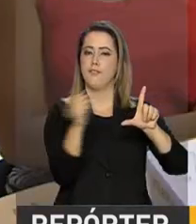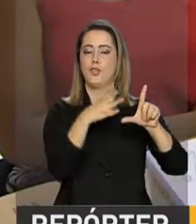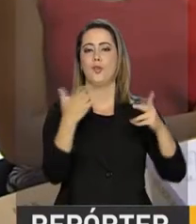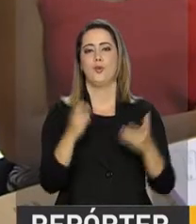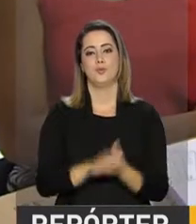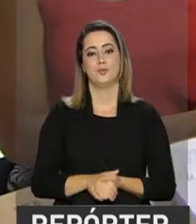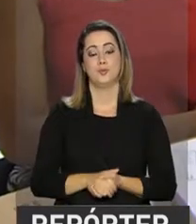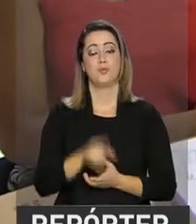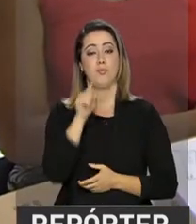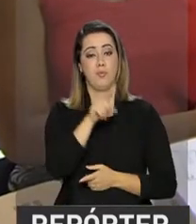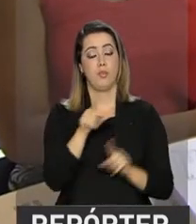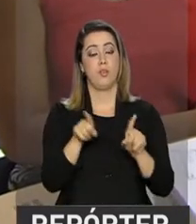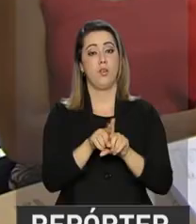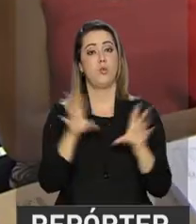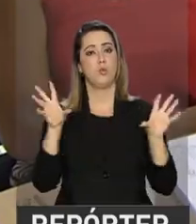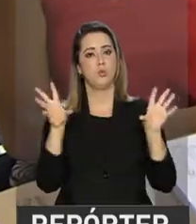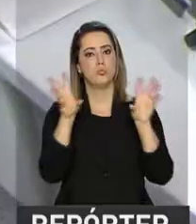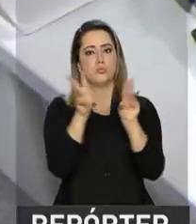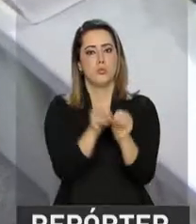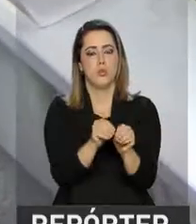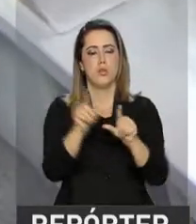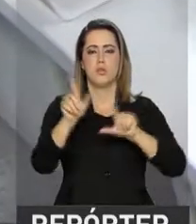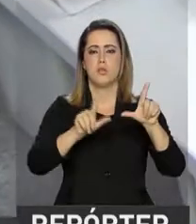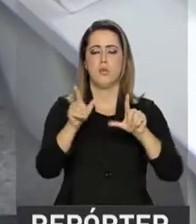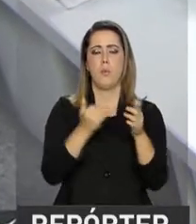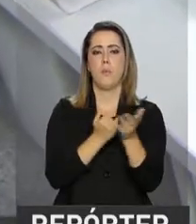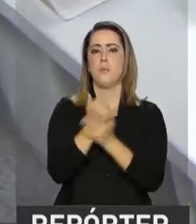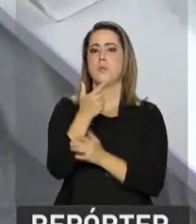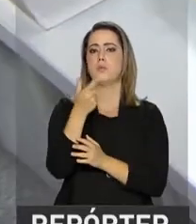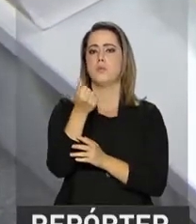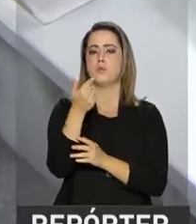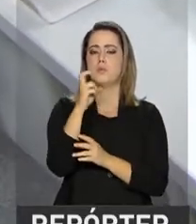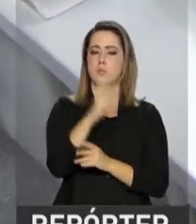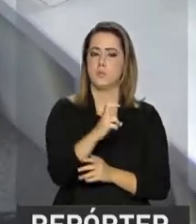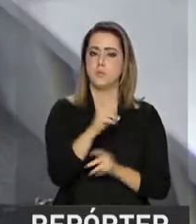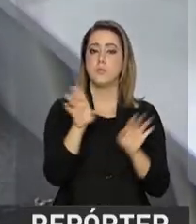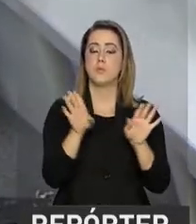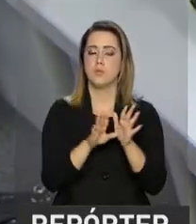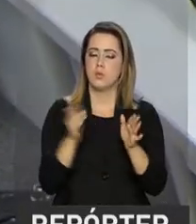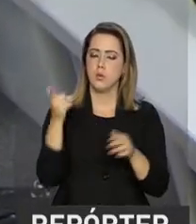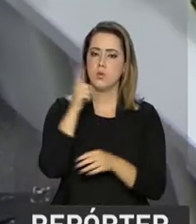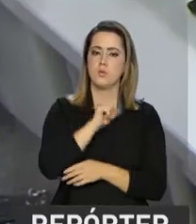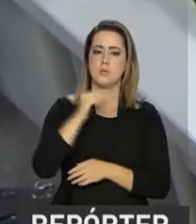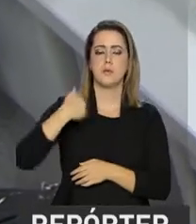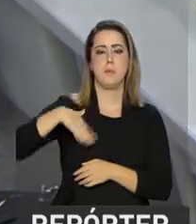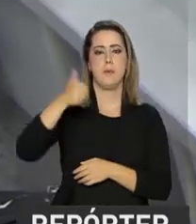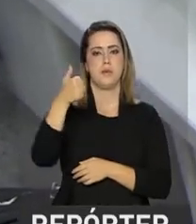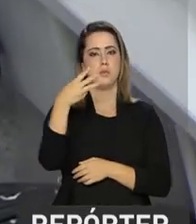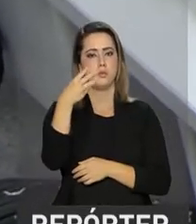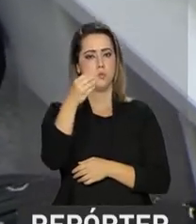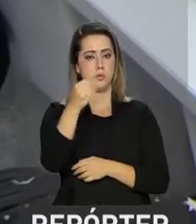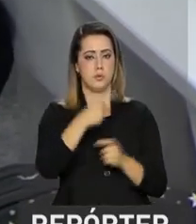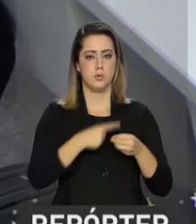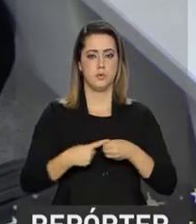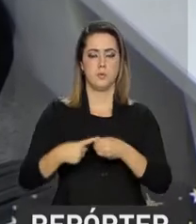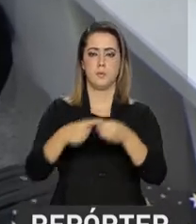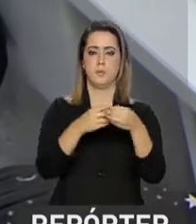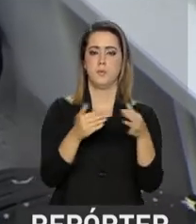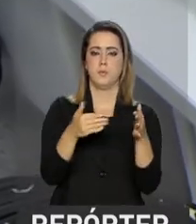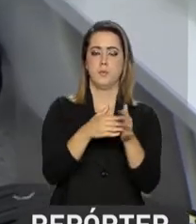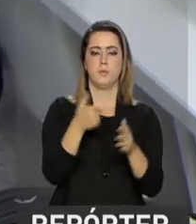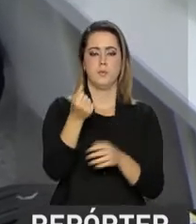né? O desligamento do sinal analógico no país começou em 2015 e deve alcançar 1.300 municípios